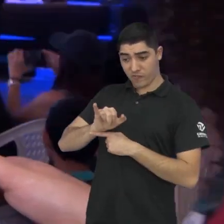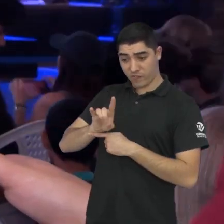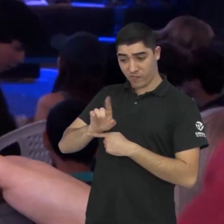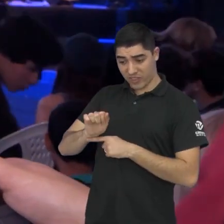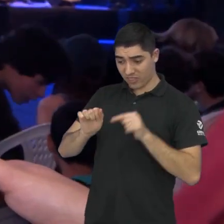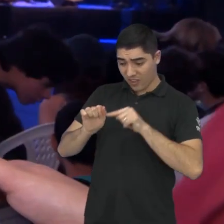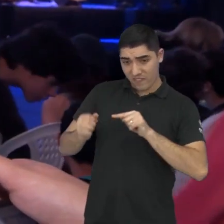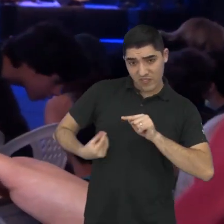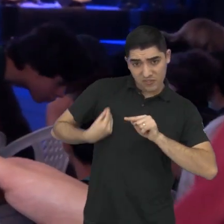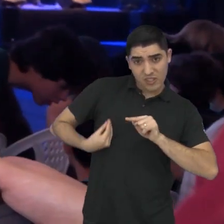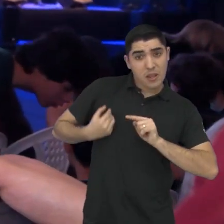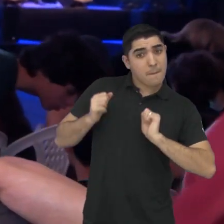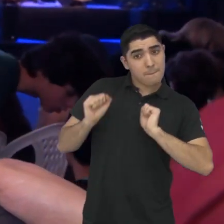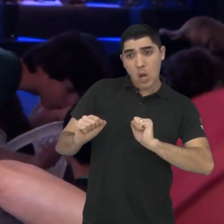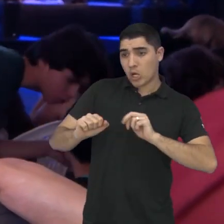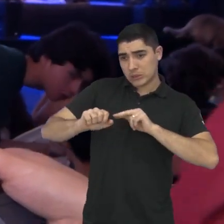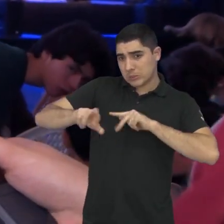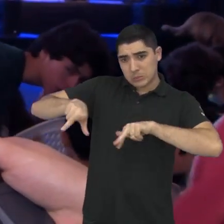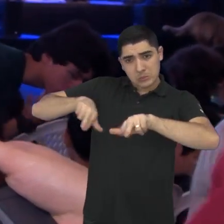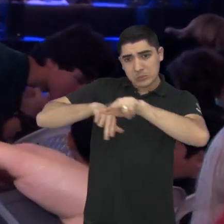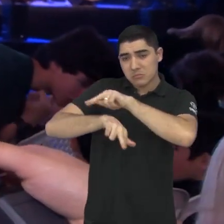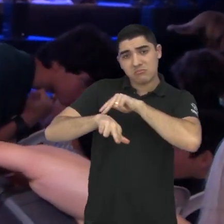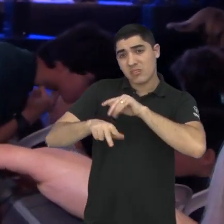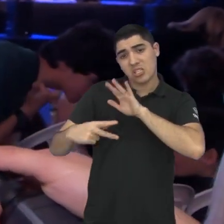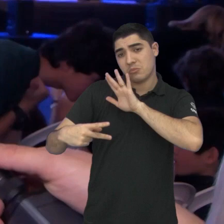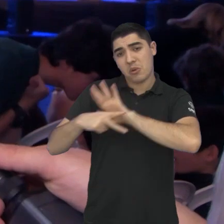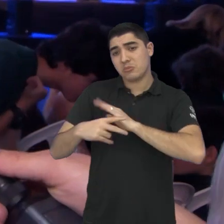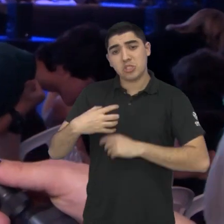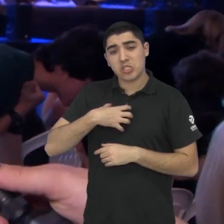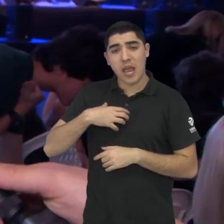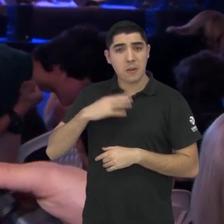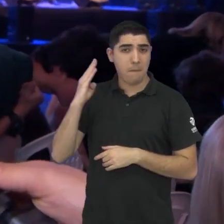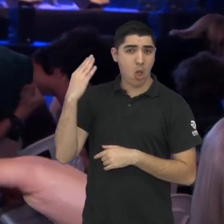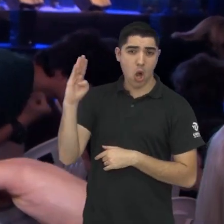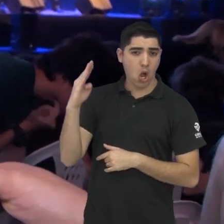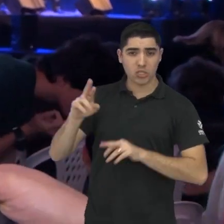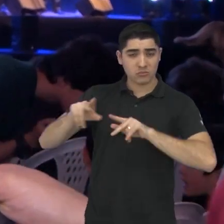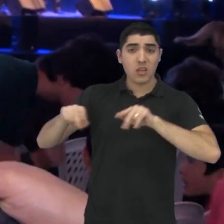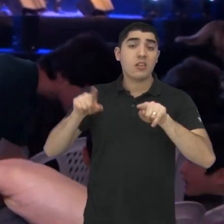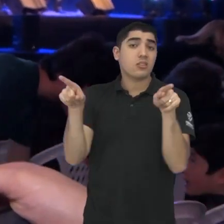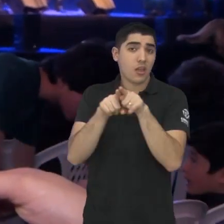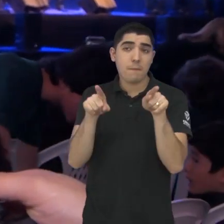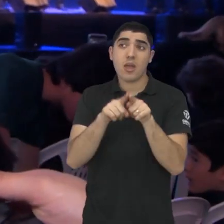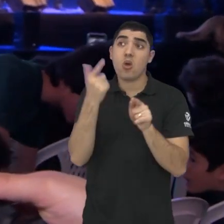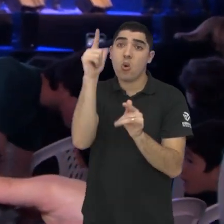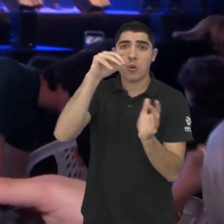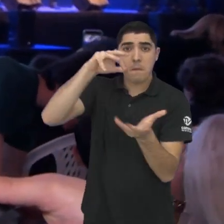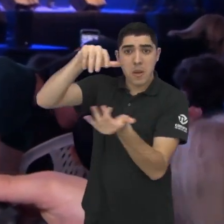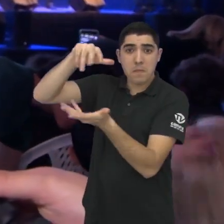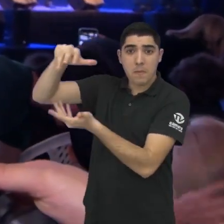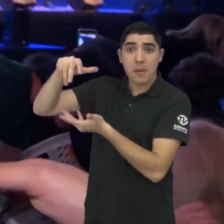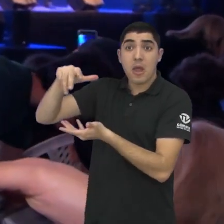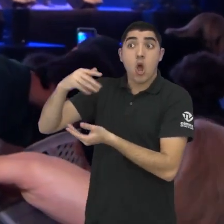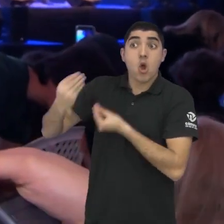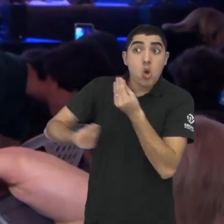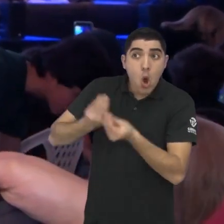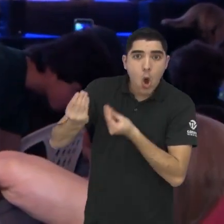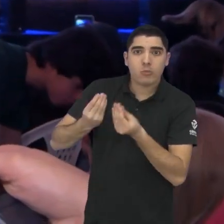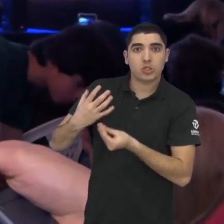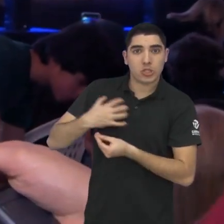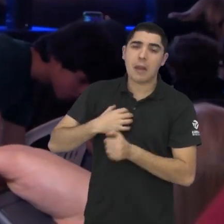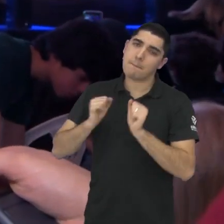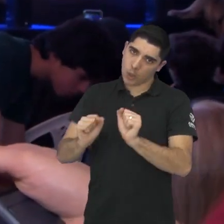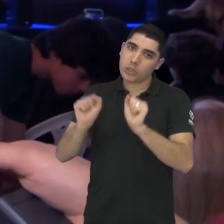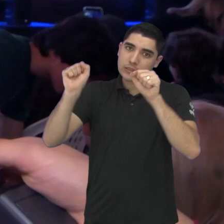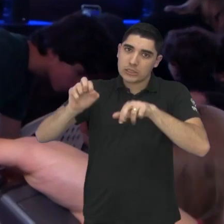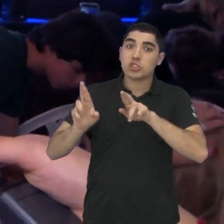ela pode se diferenciar biologicamente e pelas condições de outros planetas e como funciona,